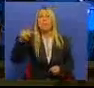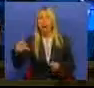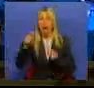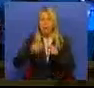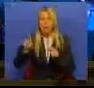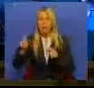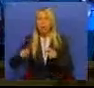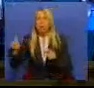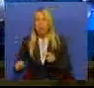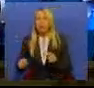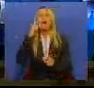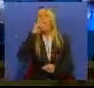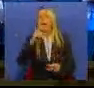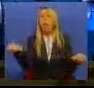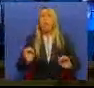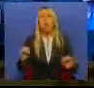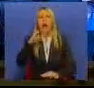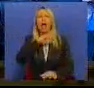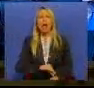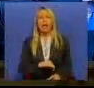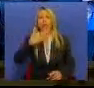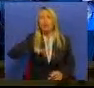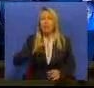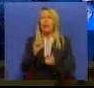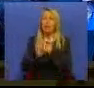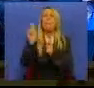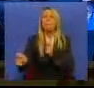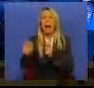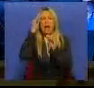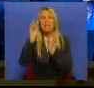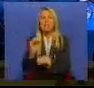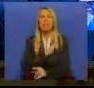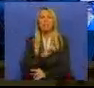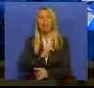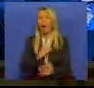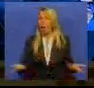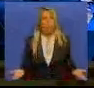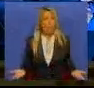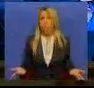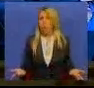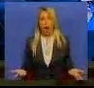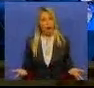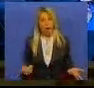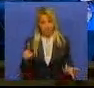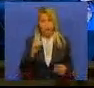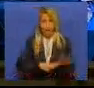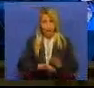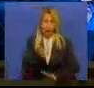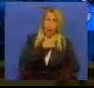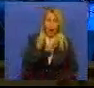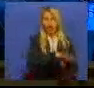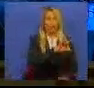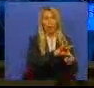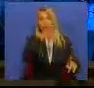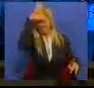suficientes para poder pagar uma propina no ensino particular? Não escolhe, é escolhido pelo Estado, de acordo com um despacho